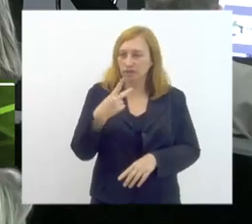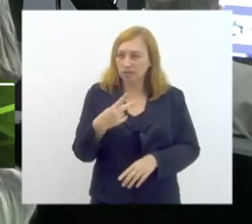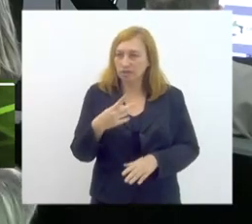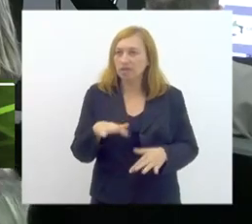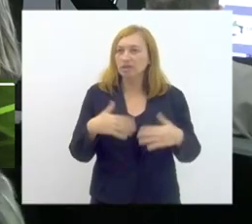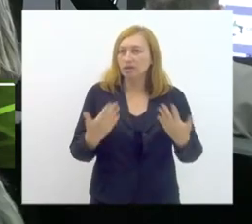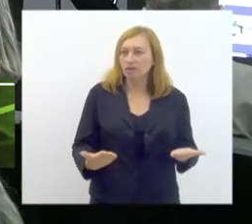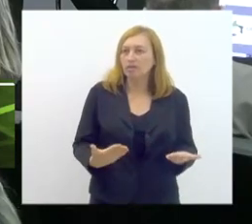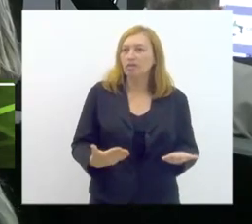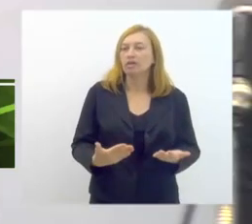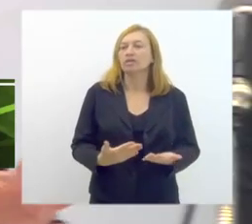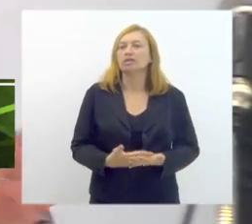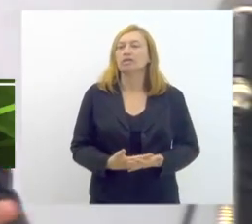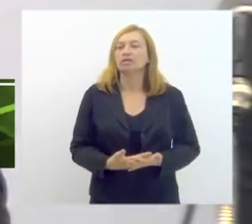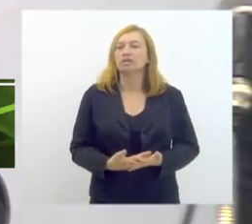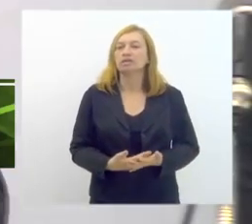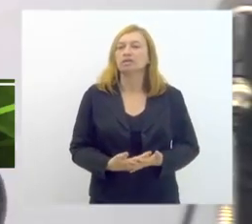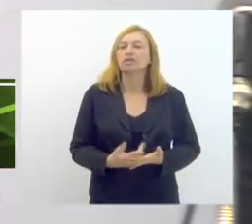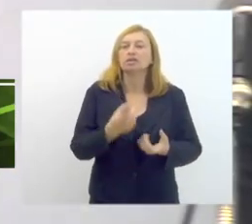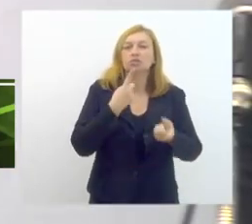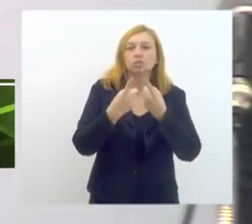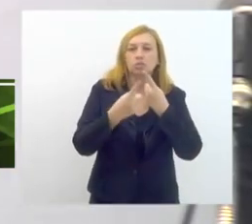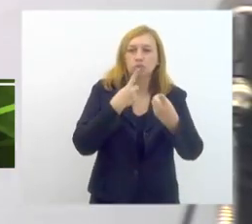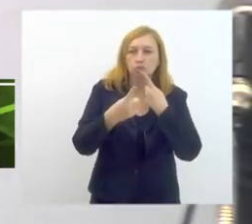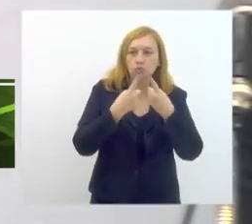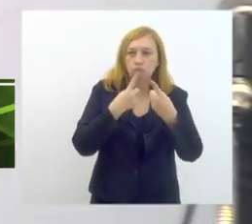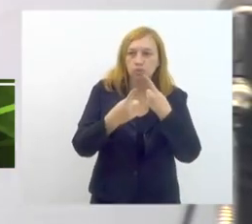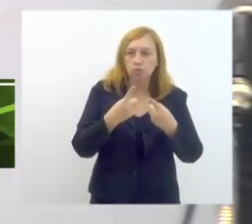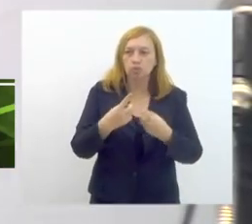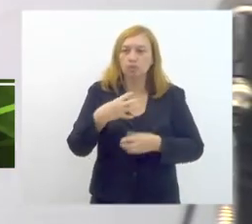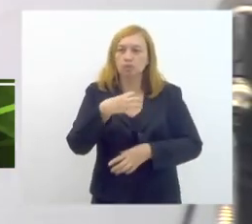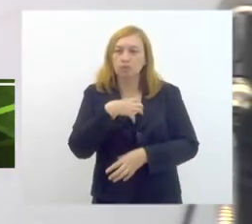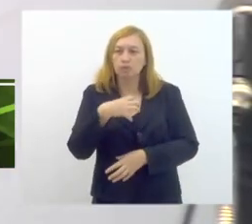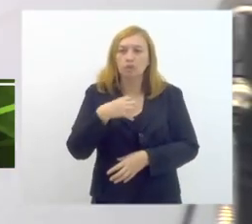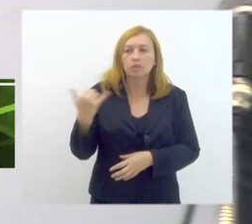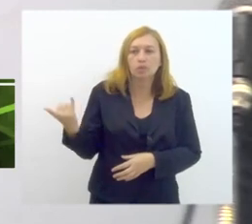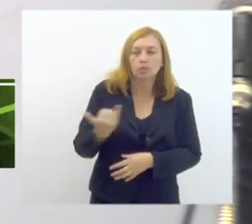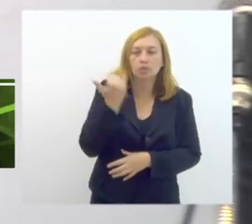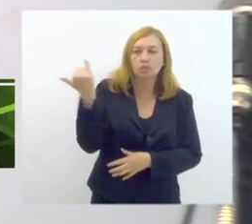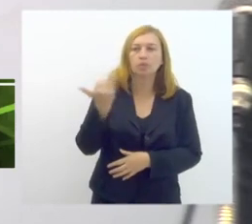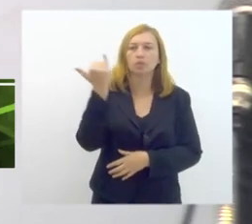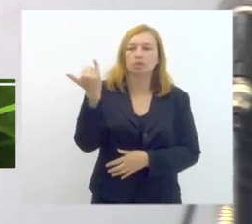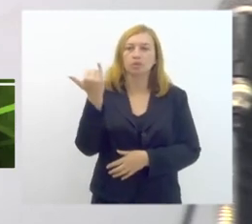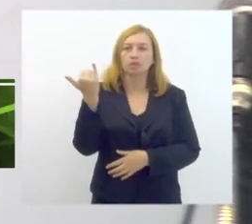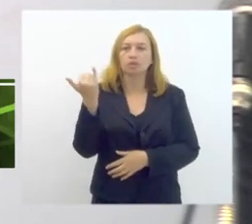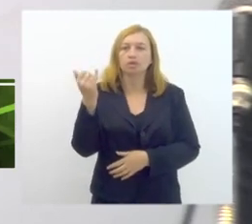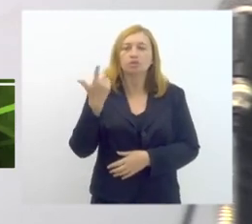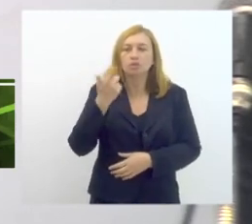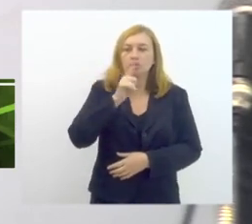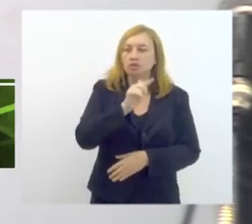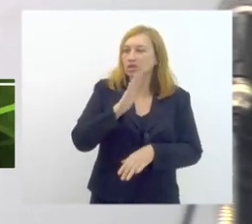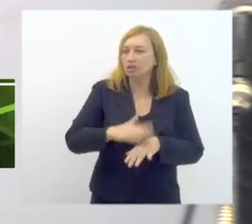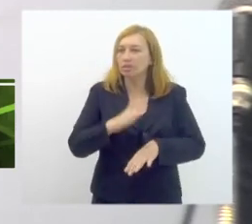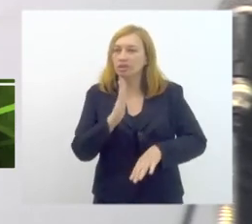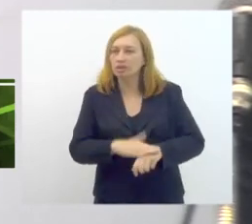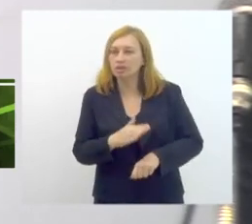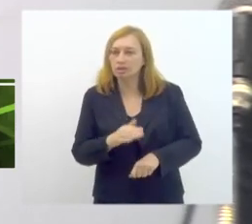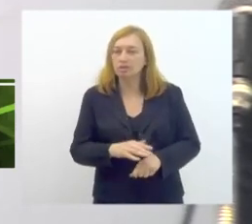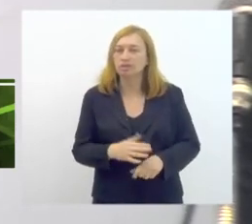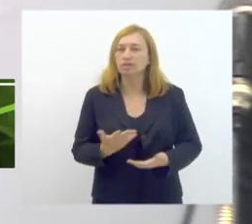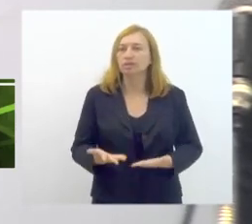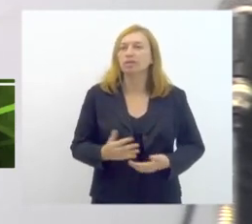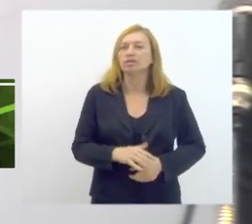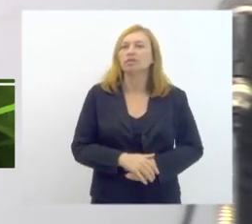Então, acho que essa agenda e um debate nesse sentido é fundamental para que a gente consiga cada vez mais, e aí